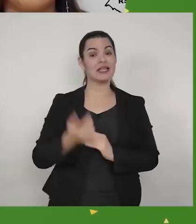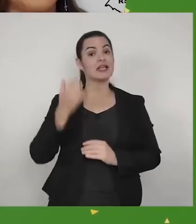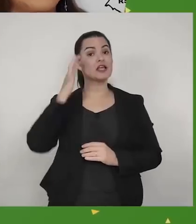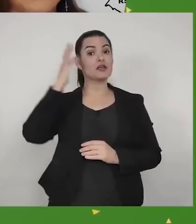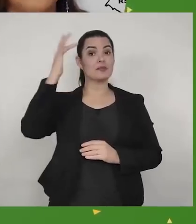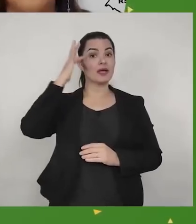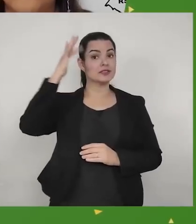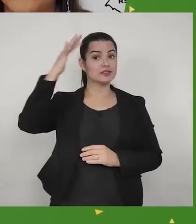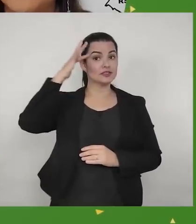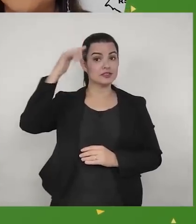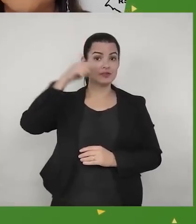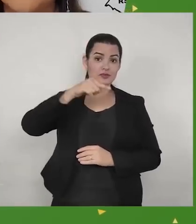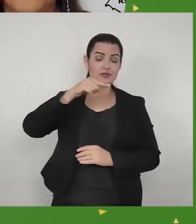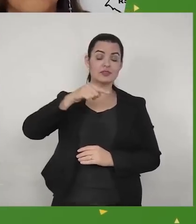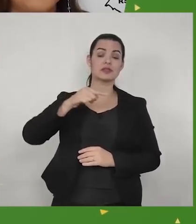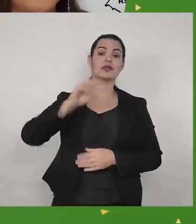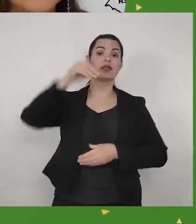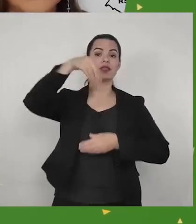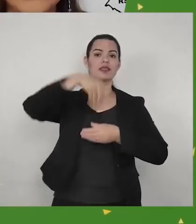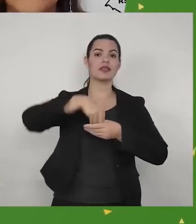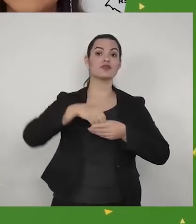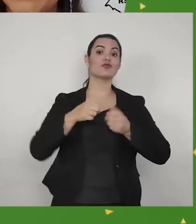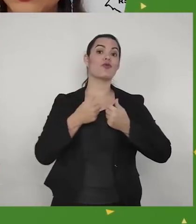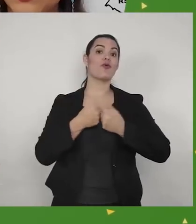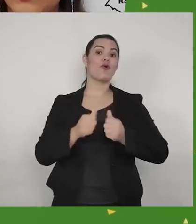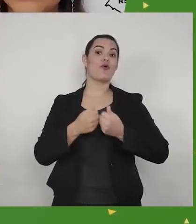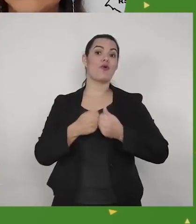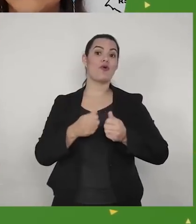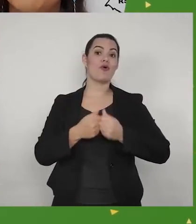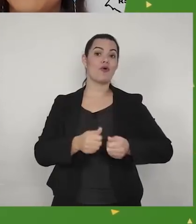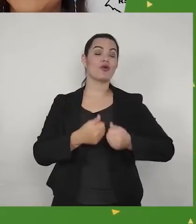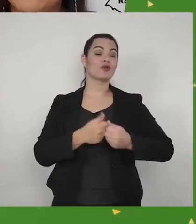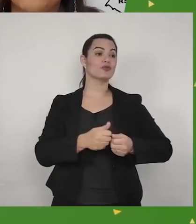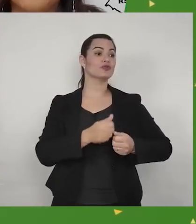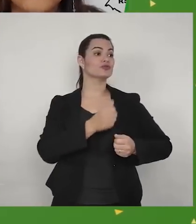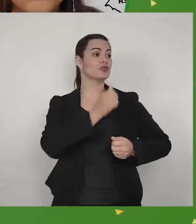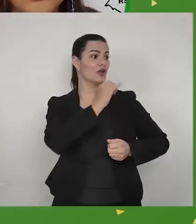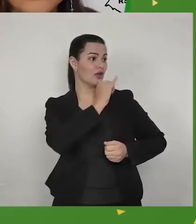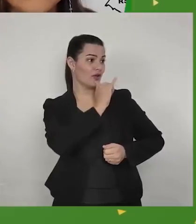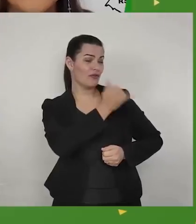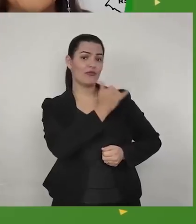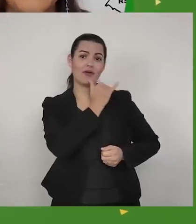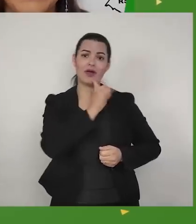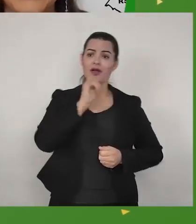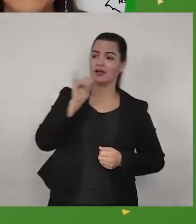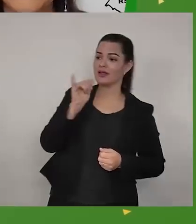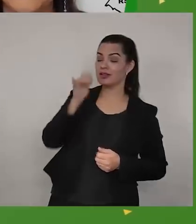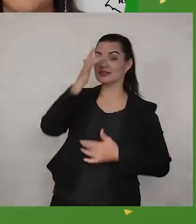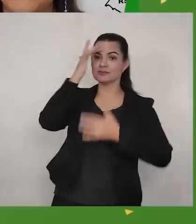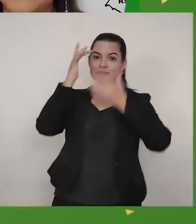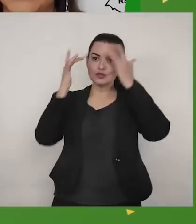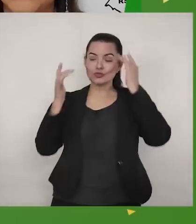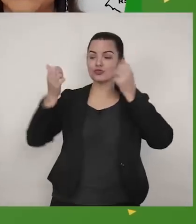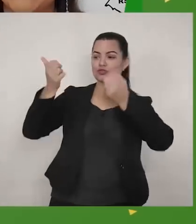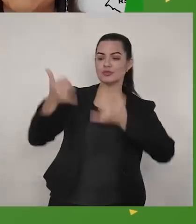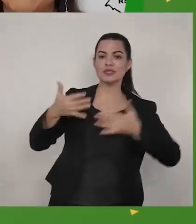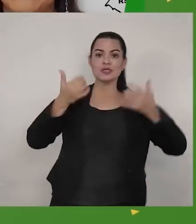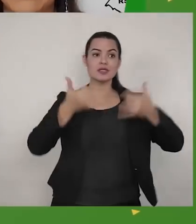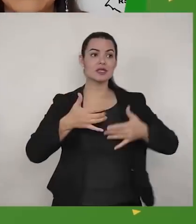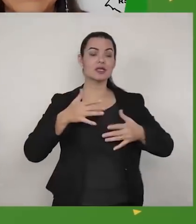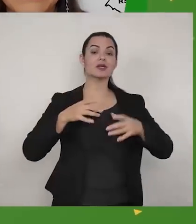supor que você está num ônibus conduzindo as pessoas para um tour pela região